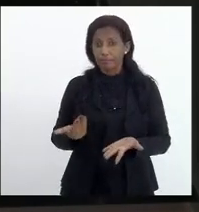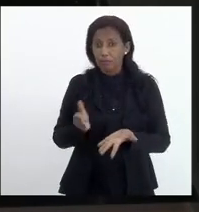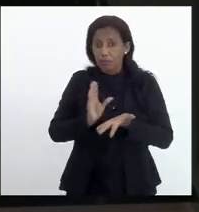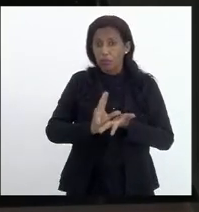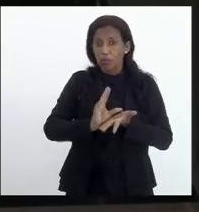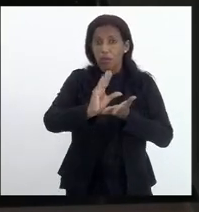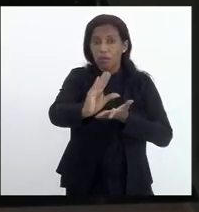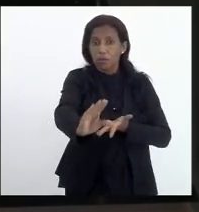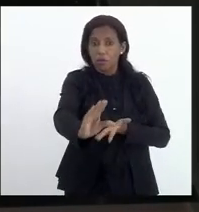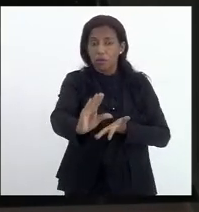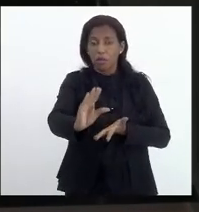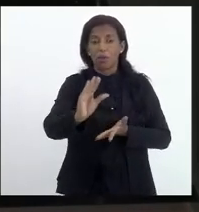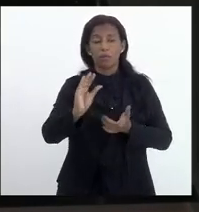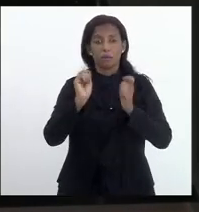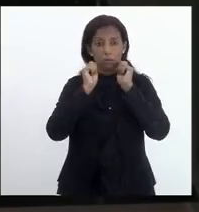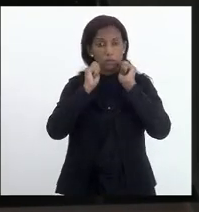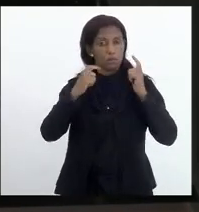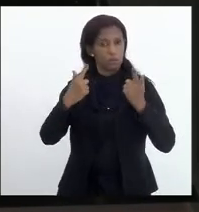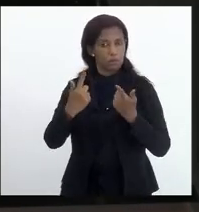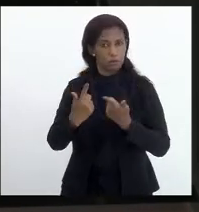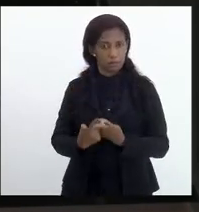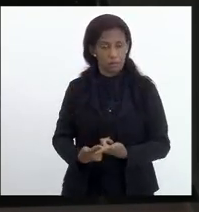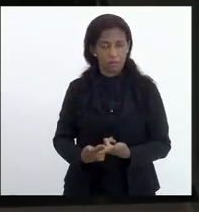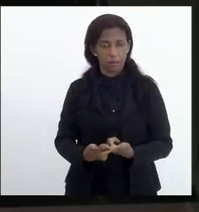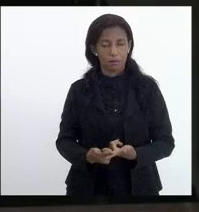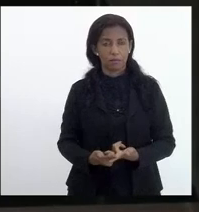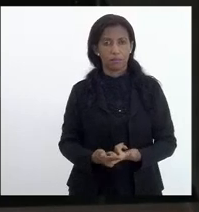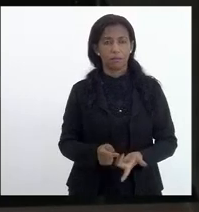do parlamento à